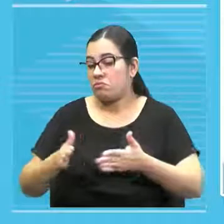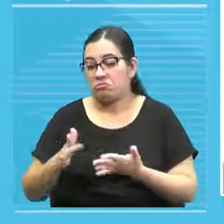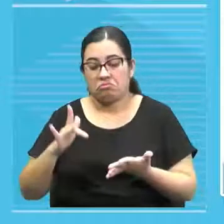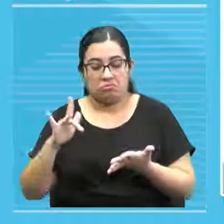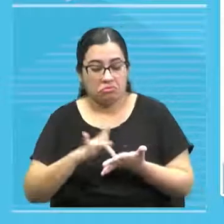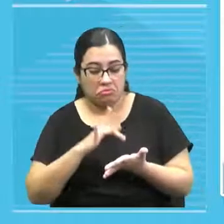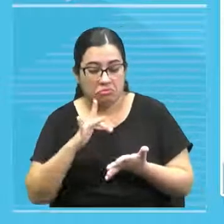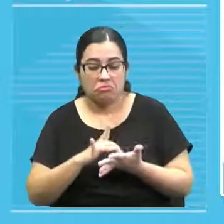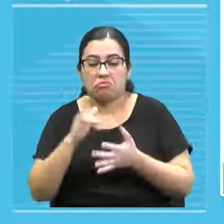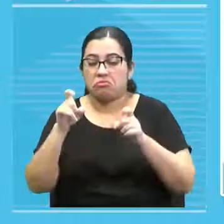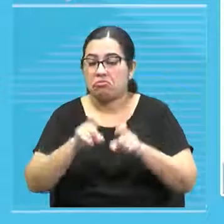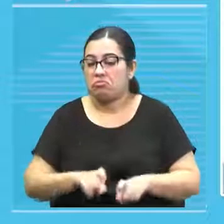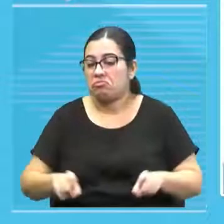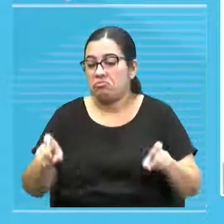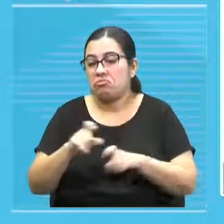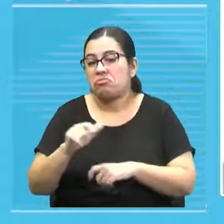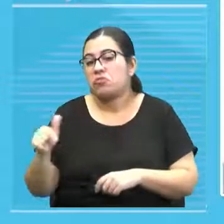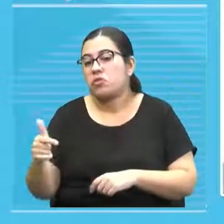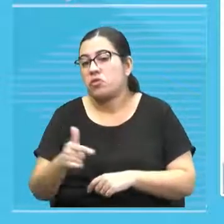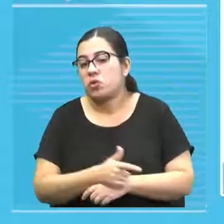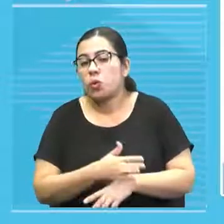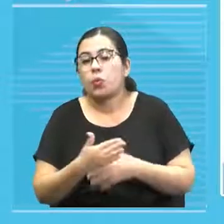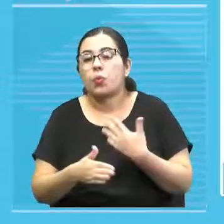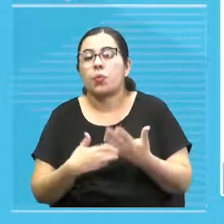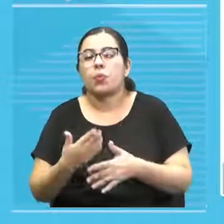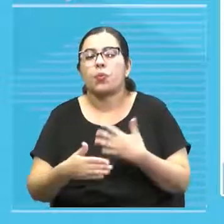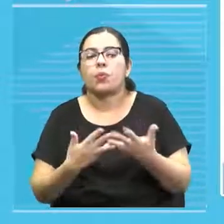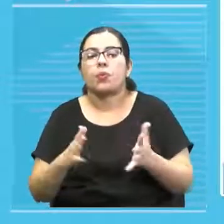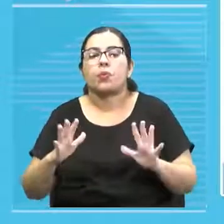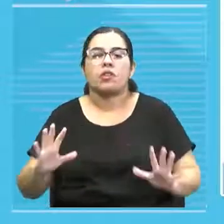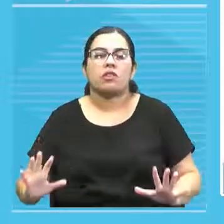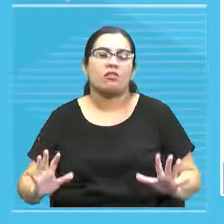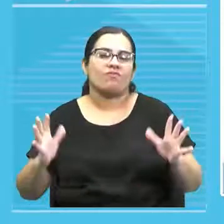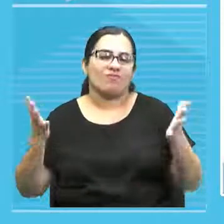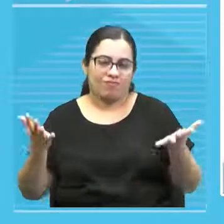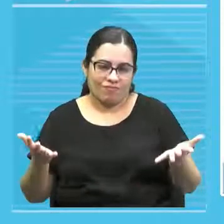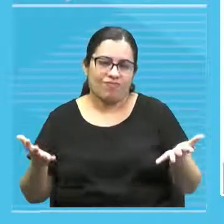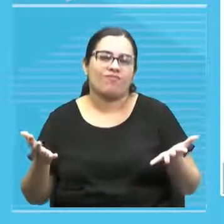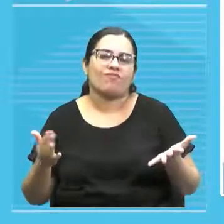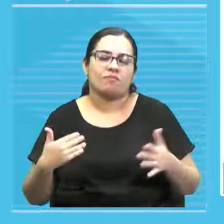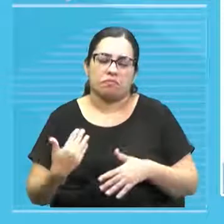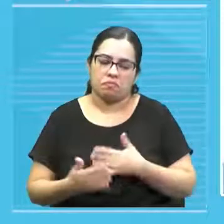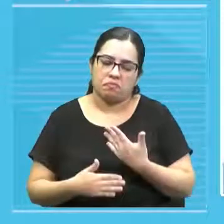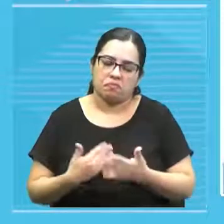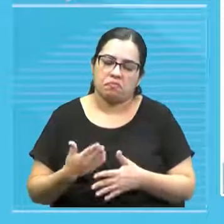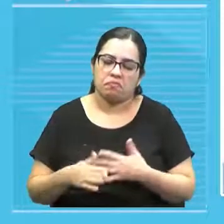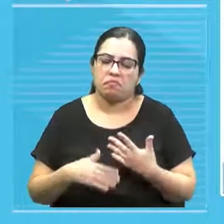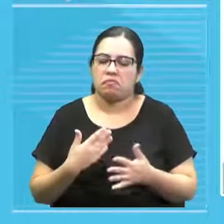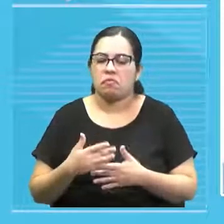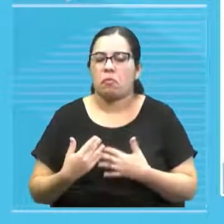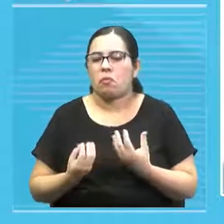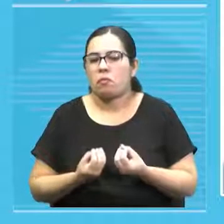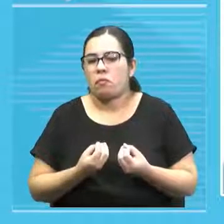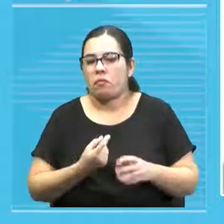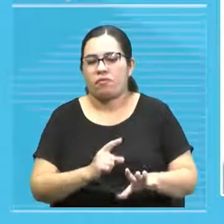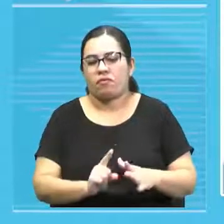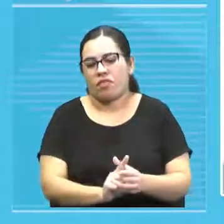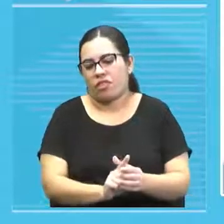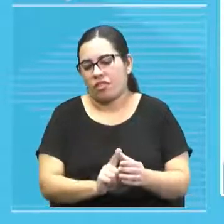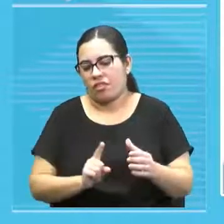os computadores eles estão condenados a ficar cada vez mais isolados